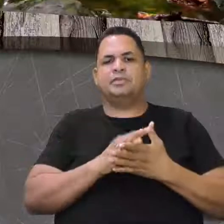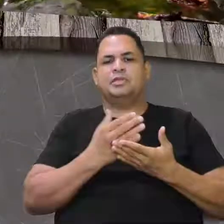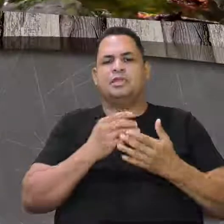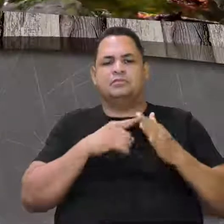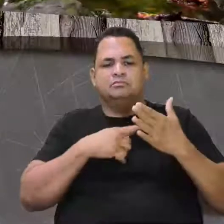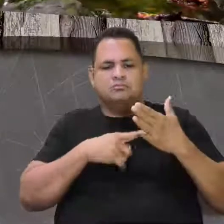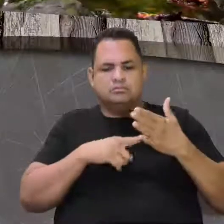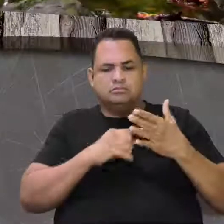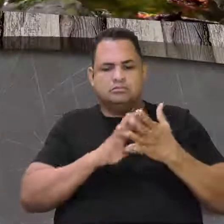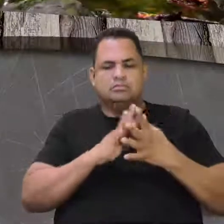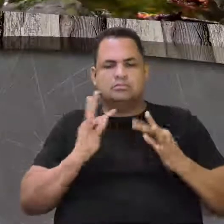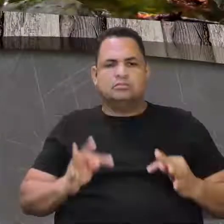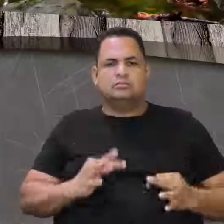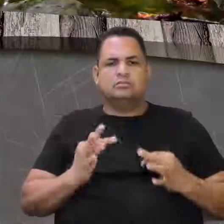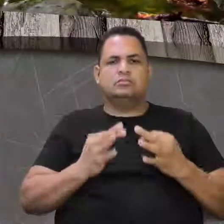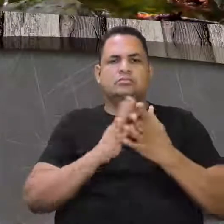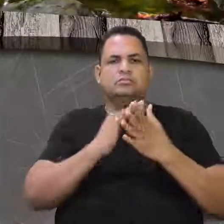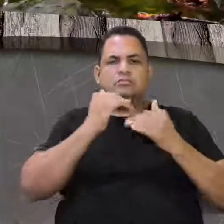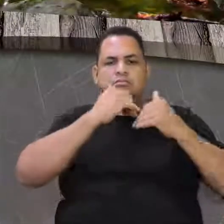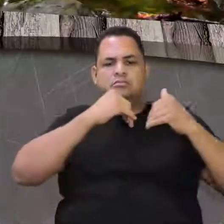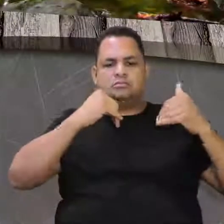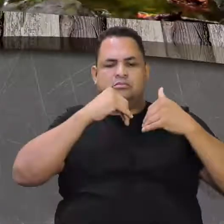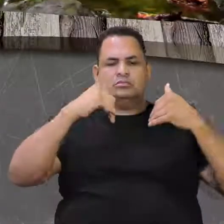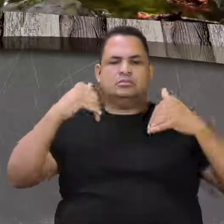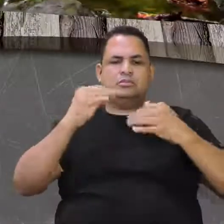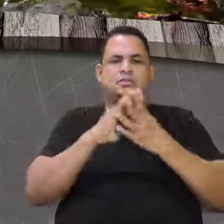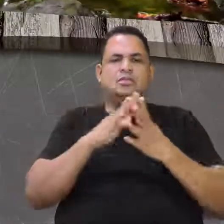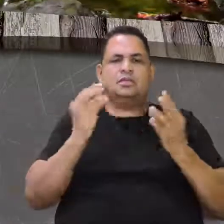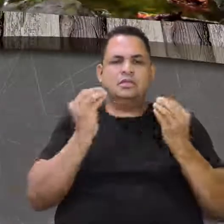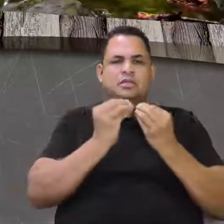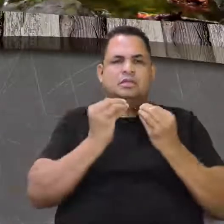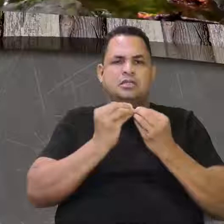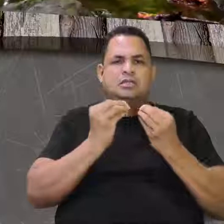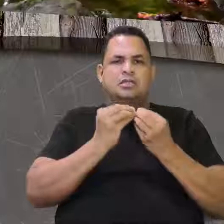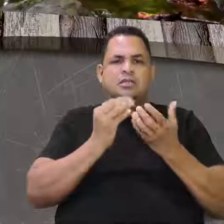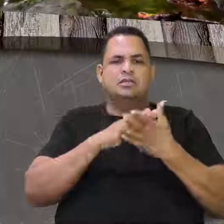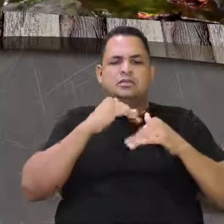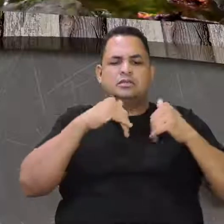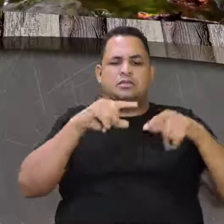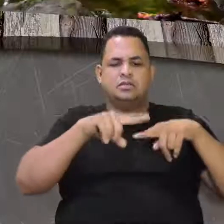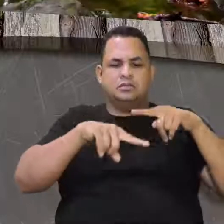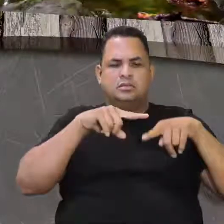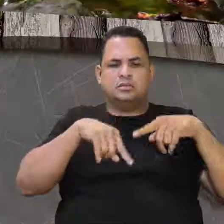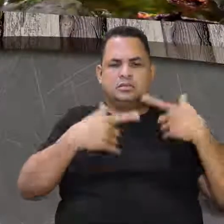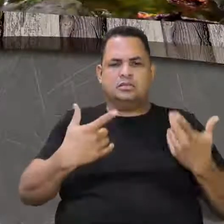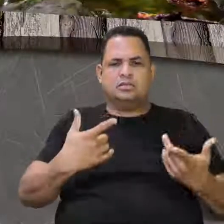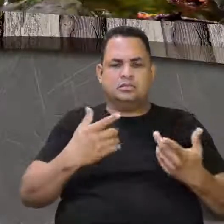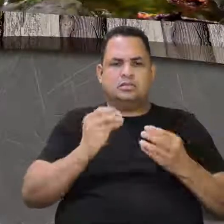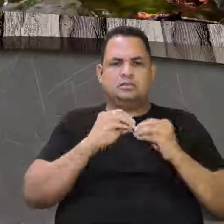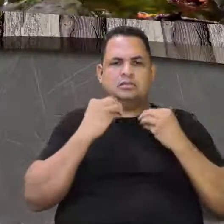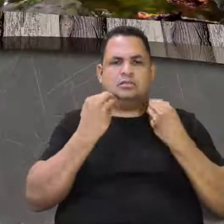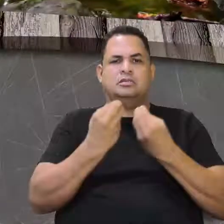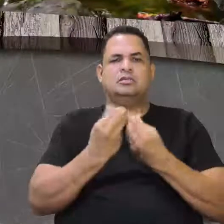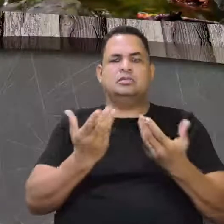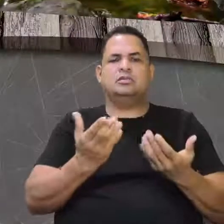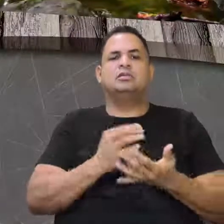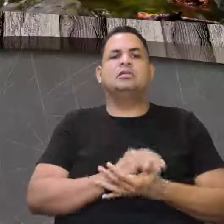maquinário, tecnologia para separar essas moléculas, para separar esses elementos,